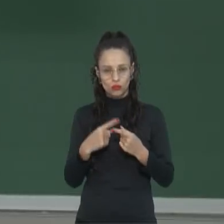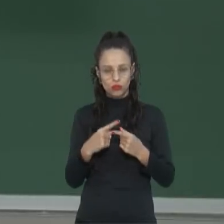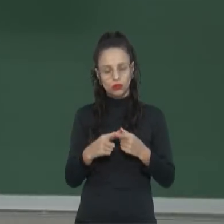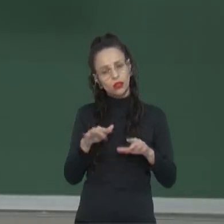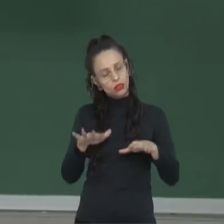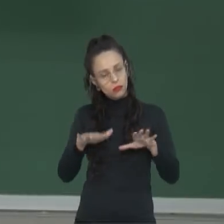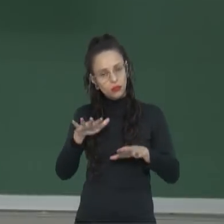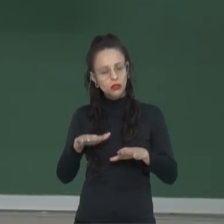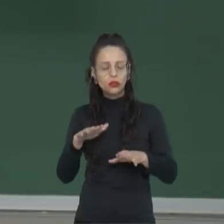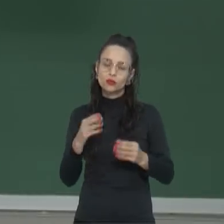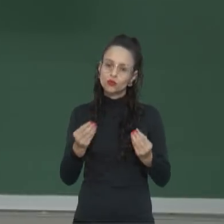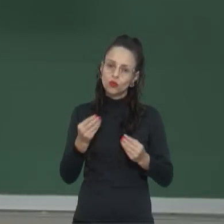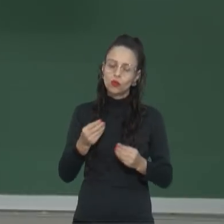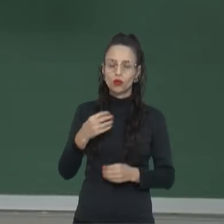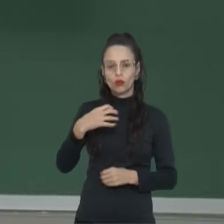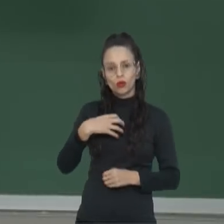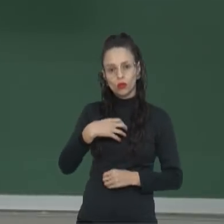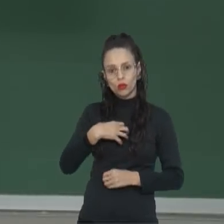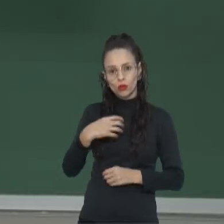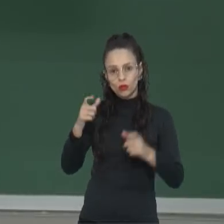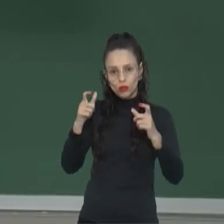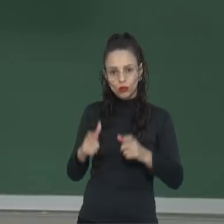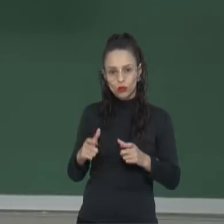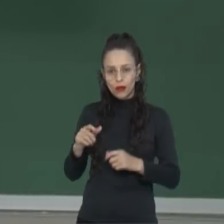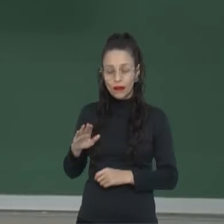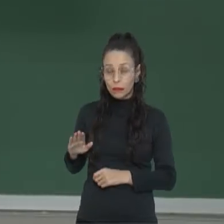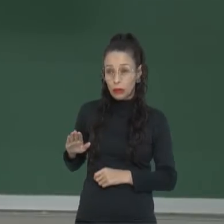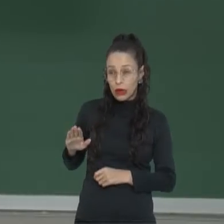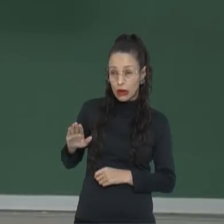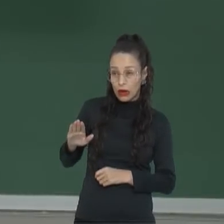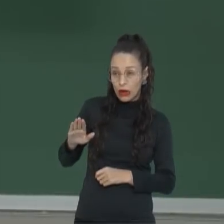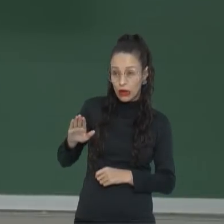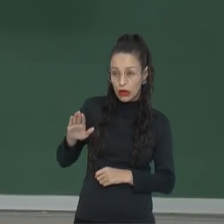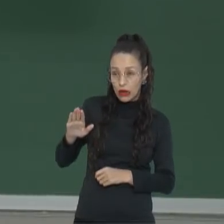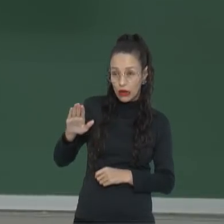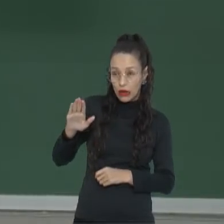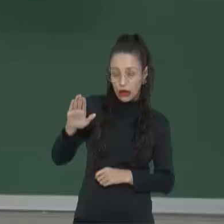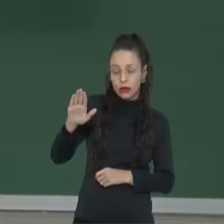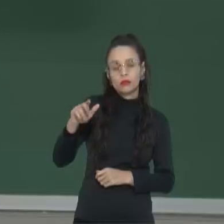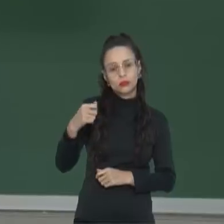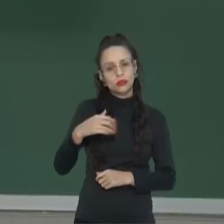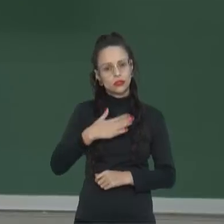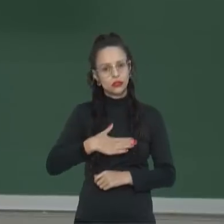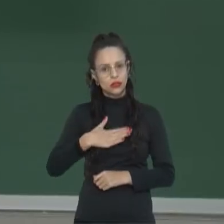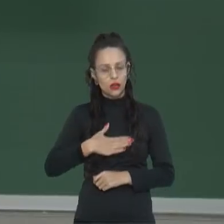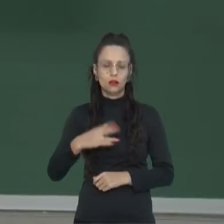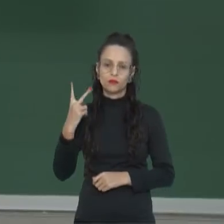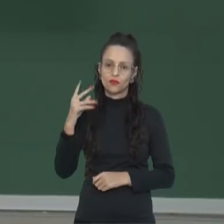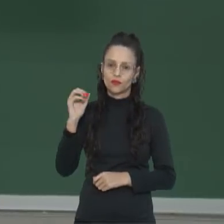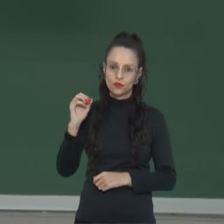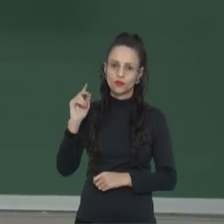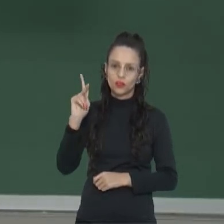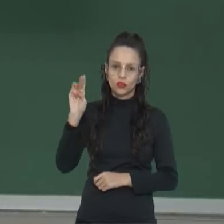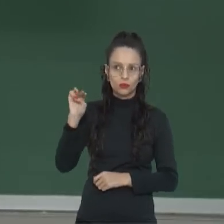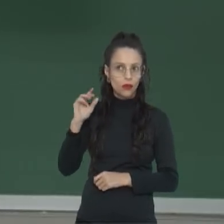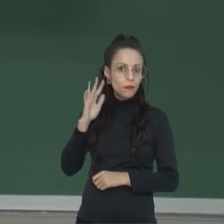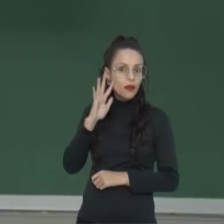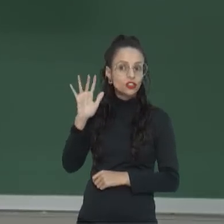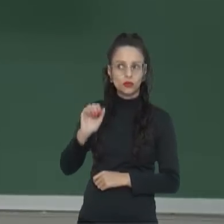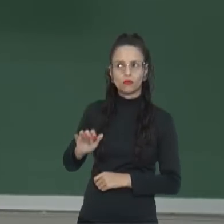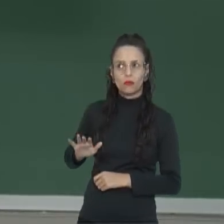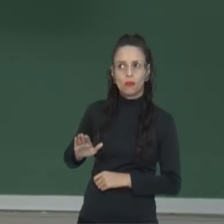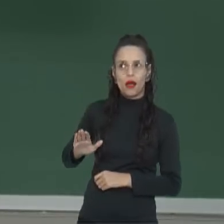depende da situação. Você está em um local de muito íngreme, muito alto, você precisa diminuir, né, para 20 km, porque o cara vai subir, pensa o trabalho.